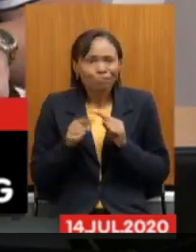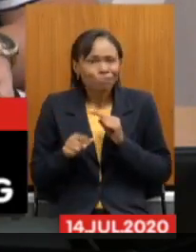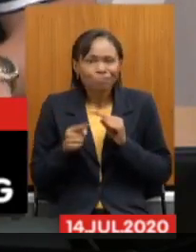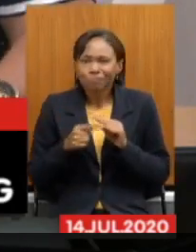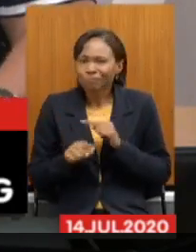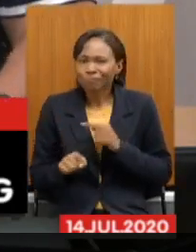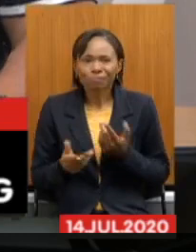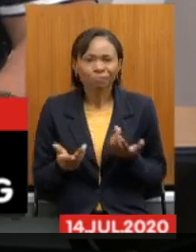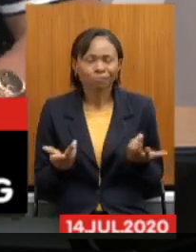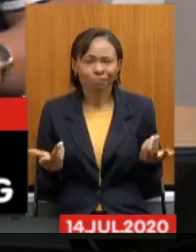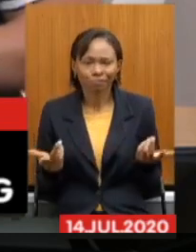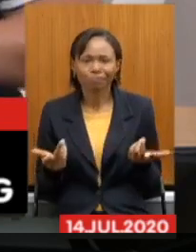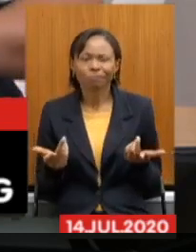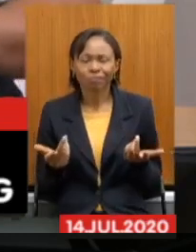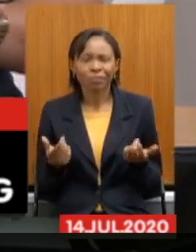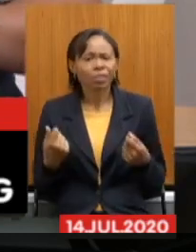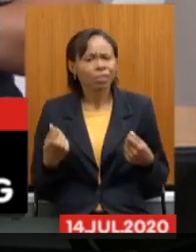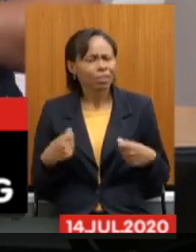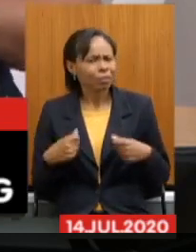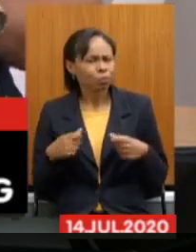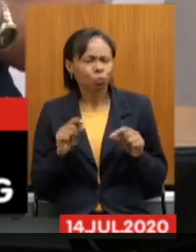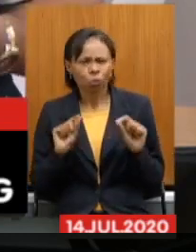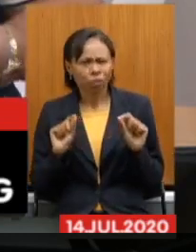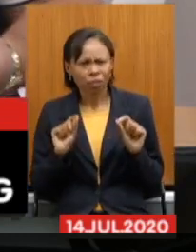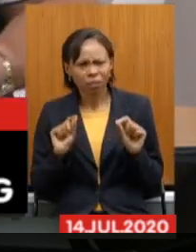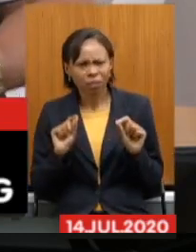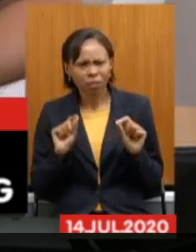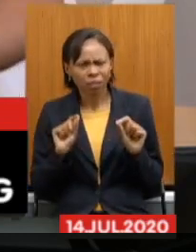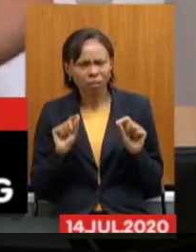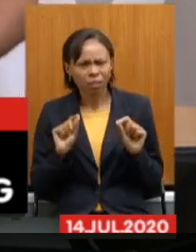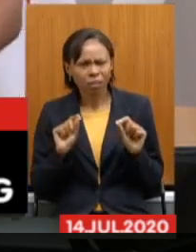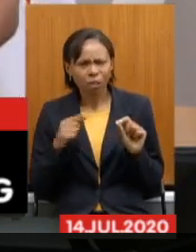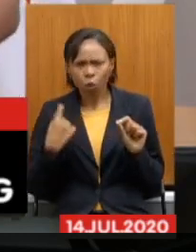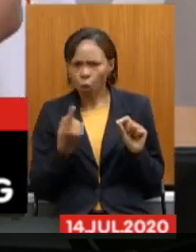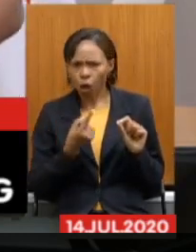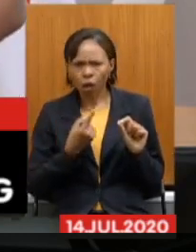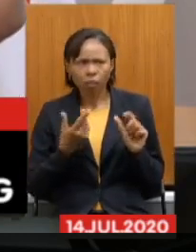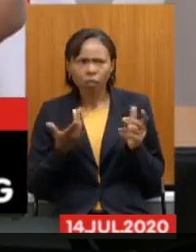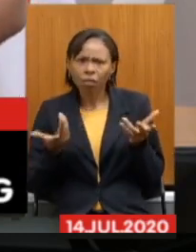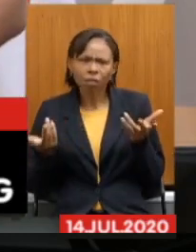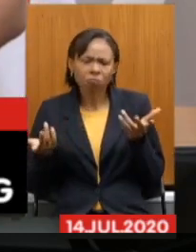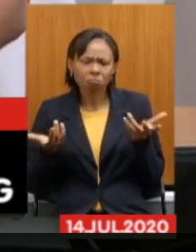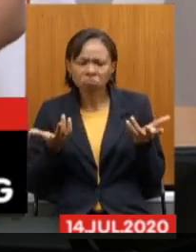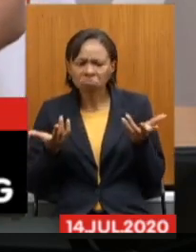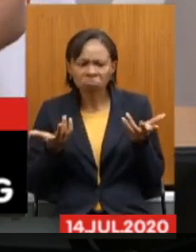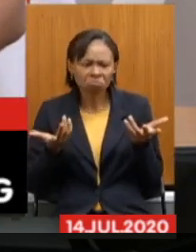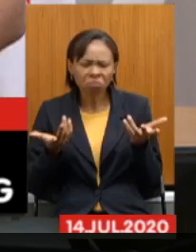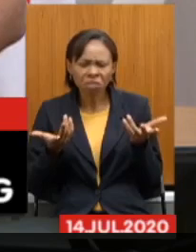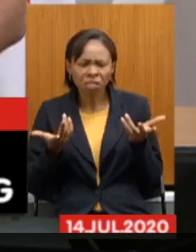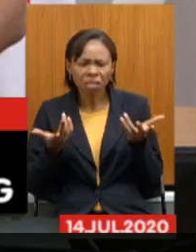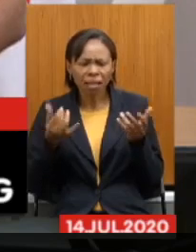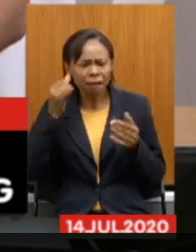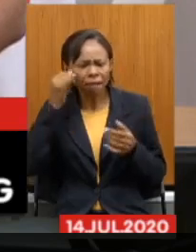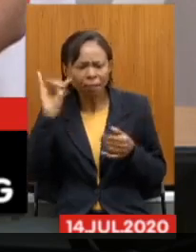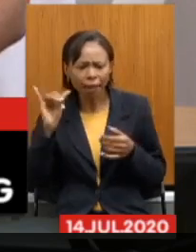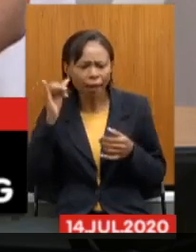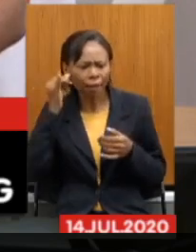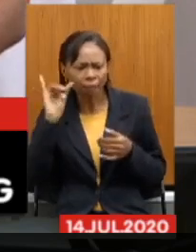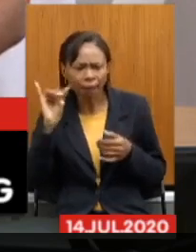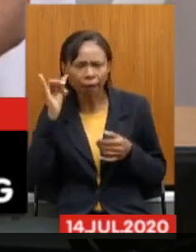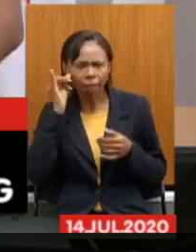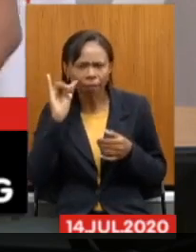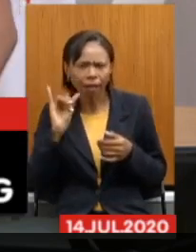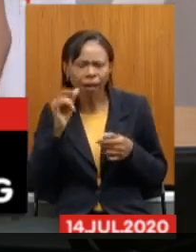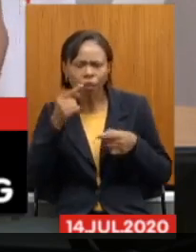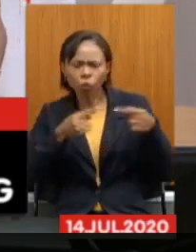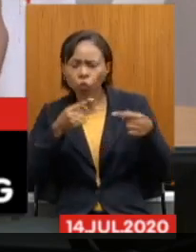É preciso que se... nós não furtamos de discutir, né, a reforma da Previdência, mas também não